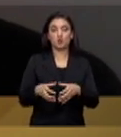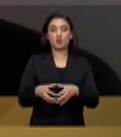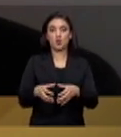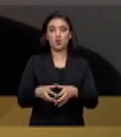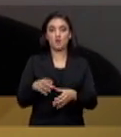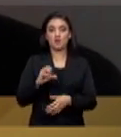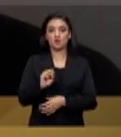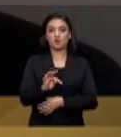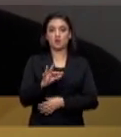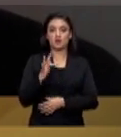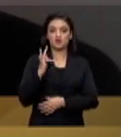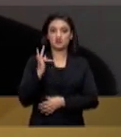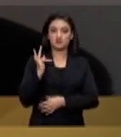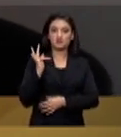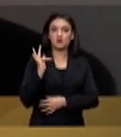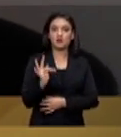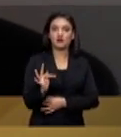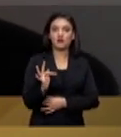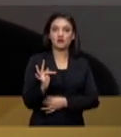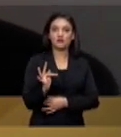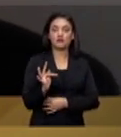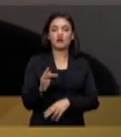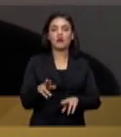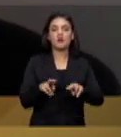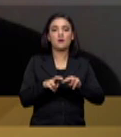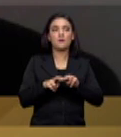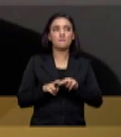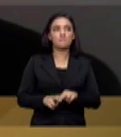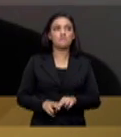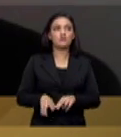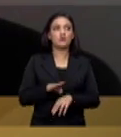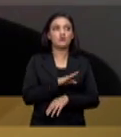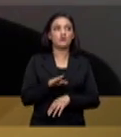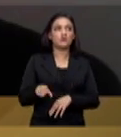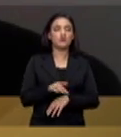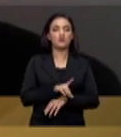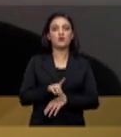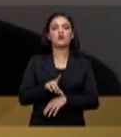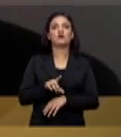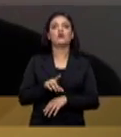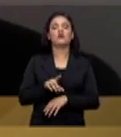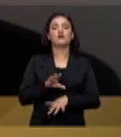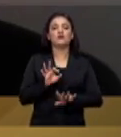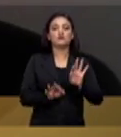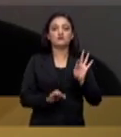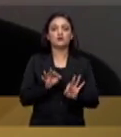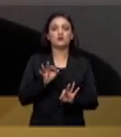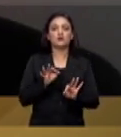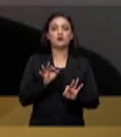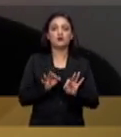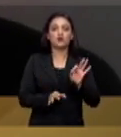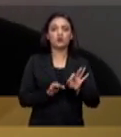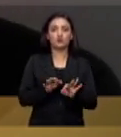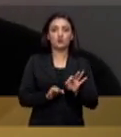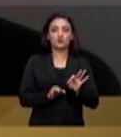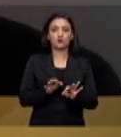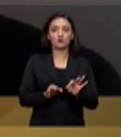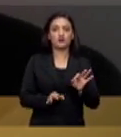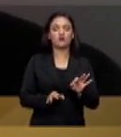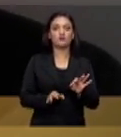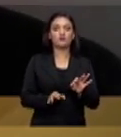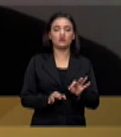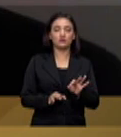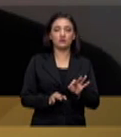Tribunal Federal diante da revogação do despacho de afetação do julgamento da presente impetração ao